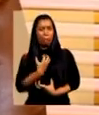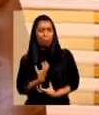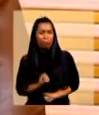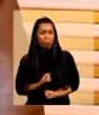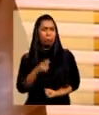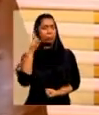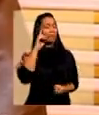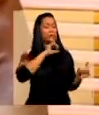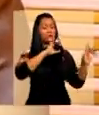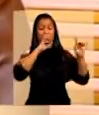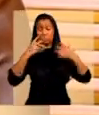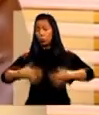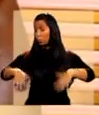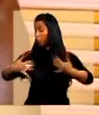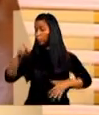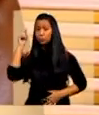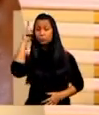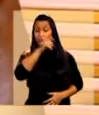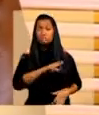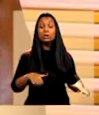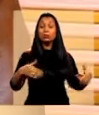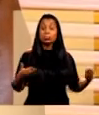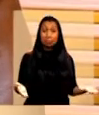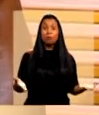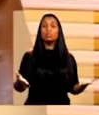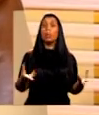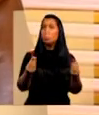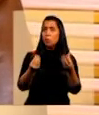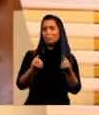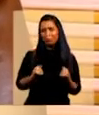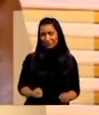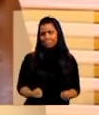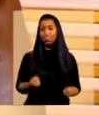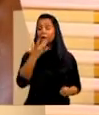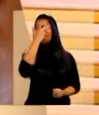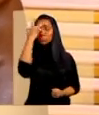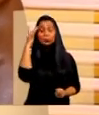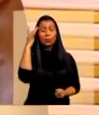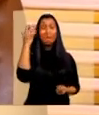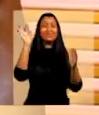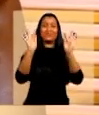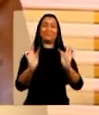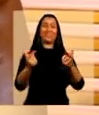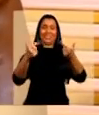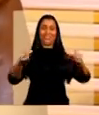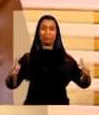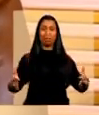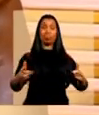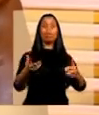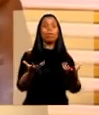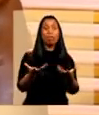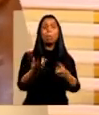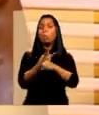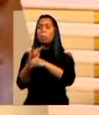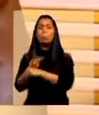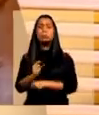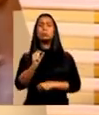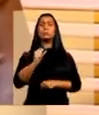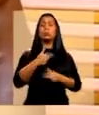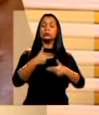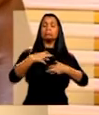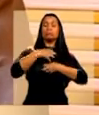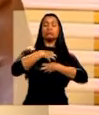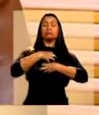insatisfação no dia, na correria do dia a dia, então ela está muito grande. Então as pessoas, elas não estão muito felizes e elas buscam